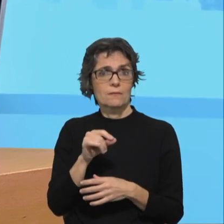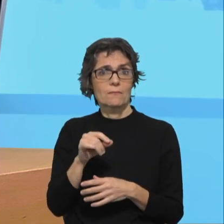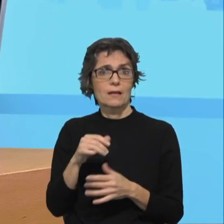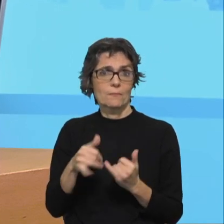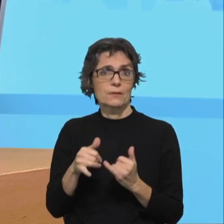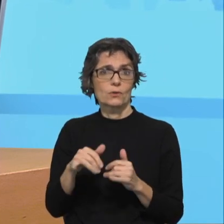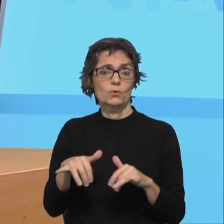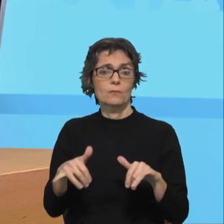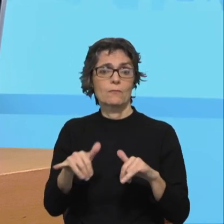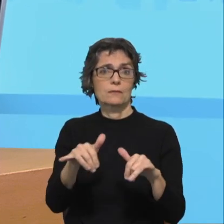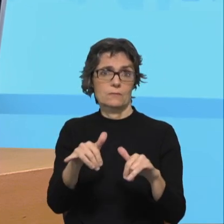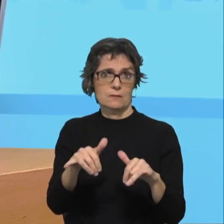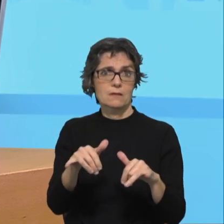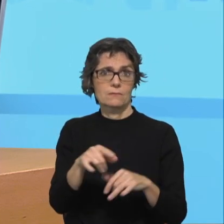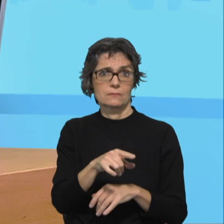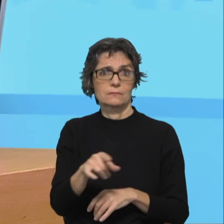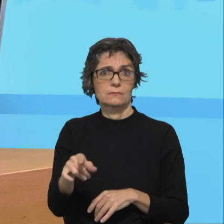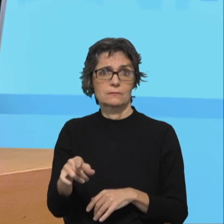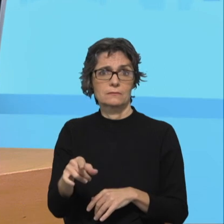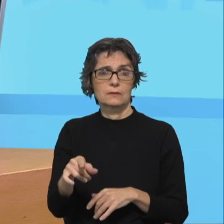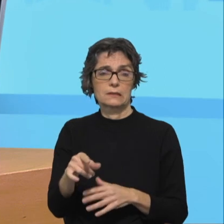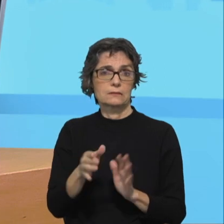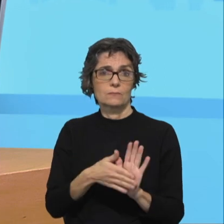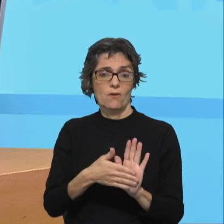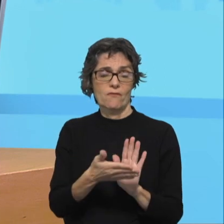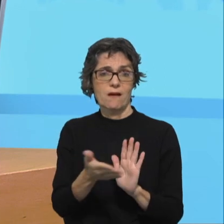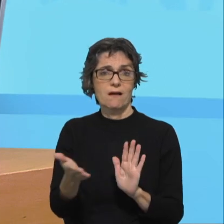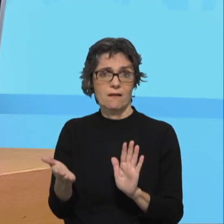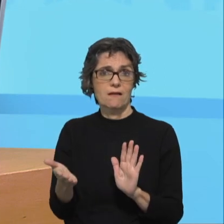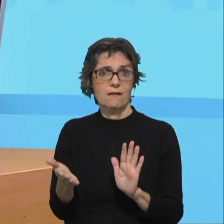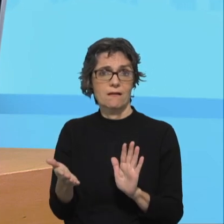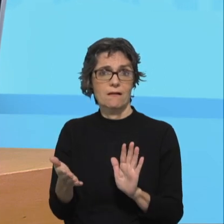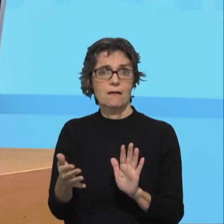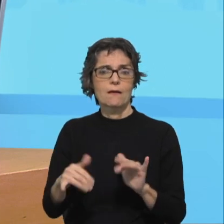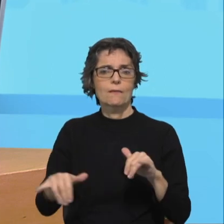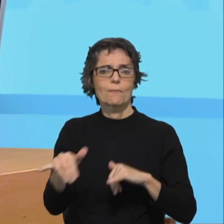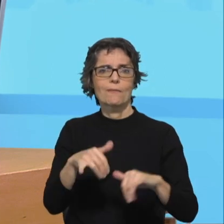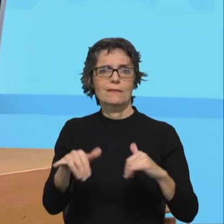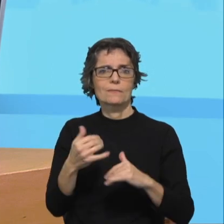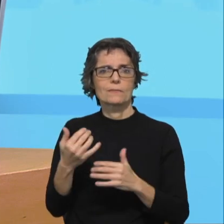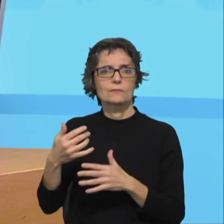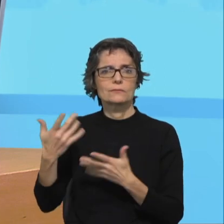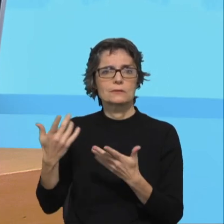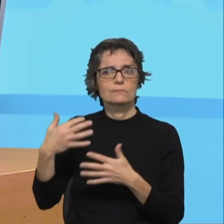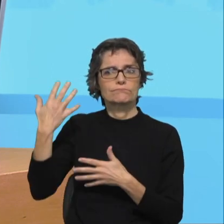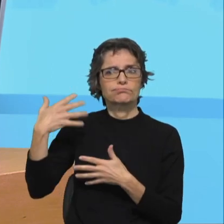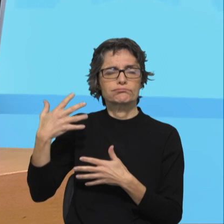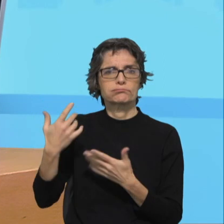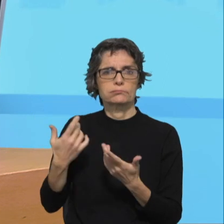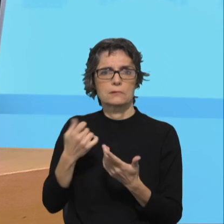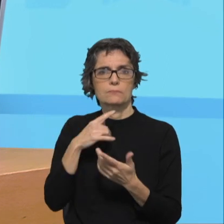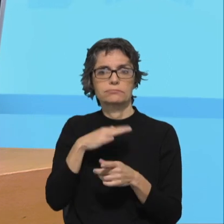isso tem sido posto em evidência, manipulações destes dados que permitem influenciar,